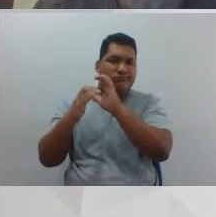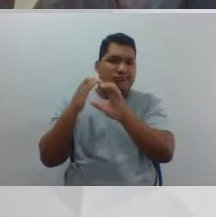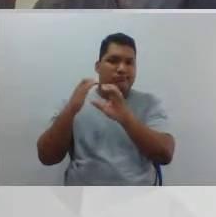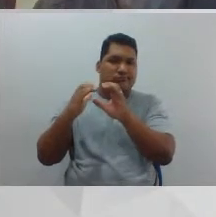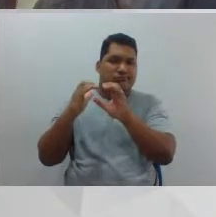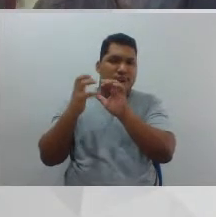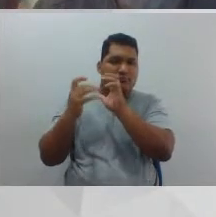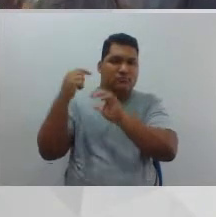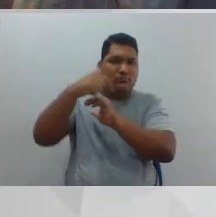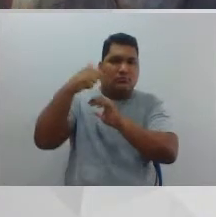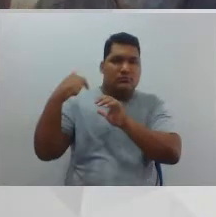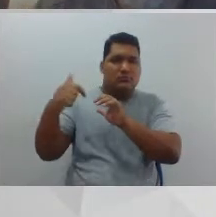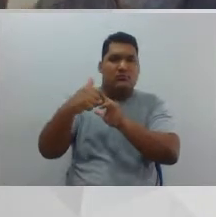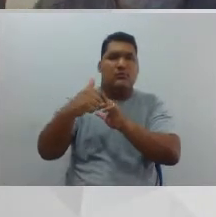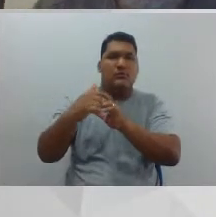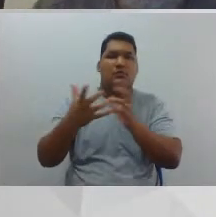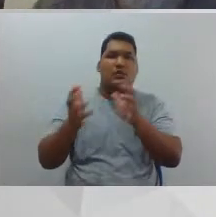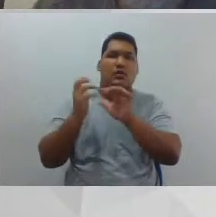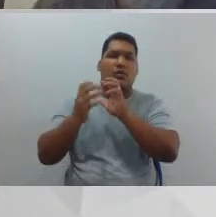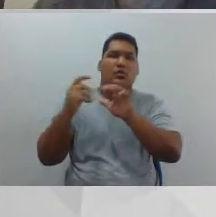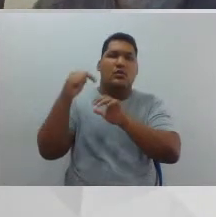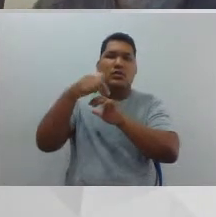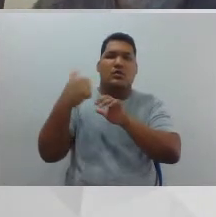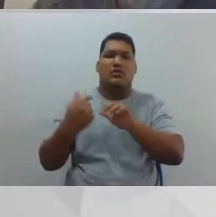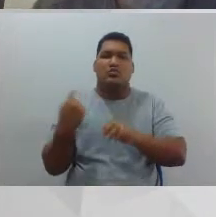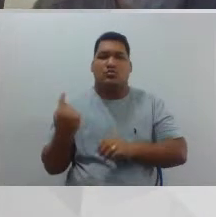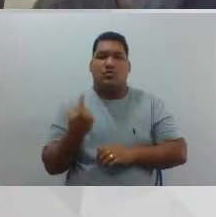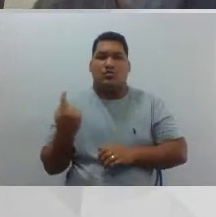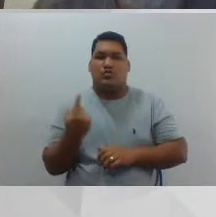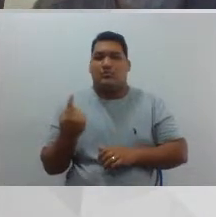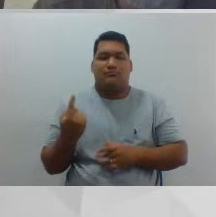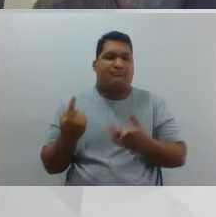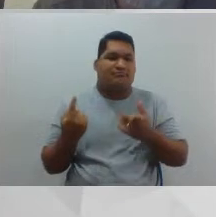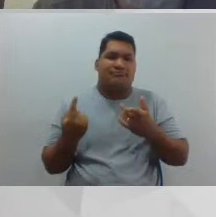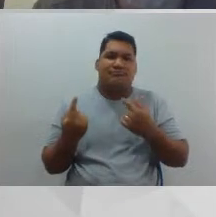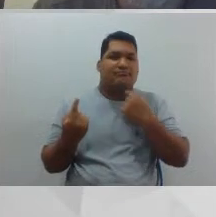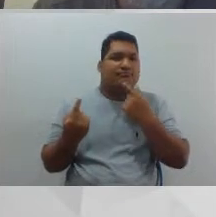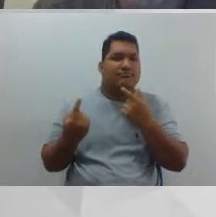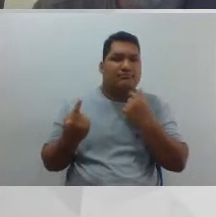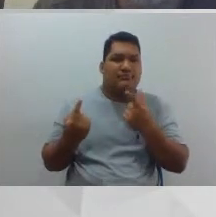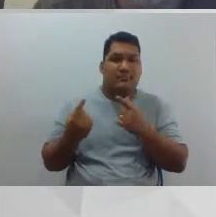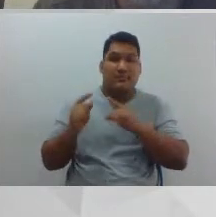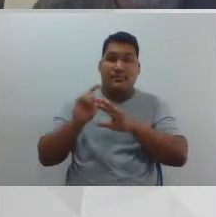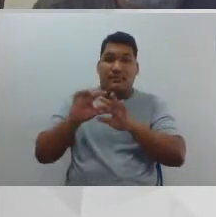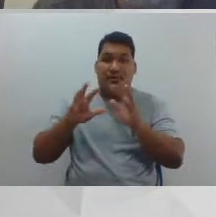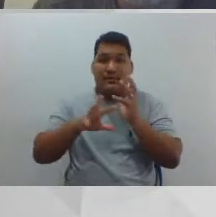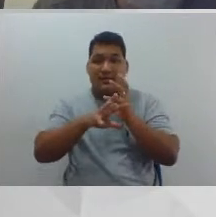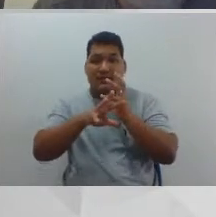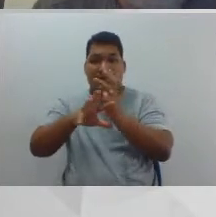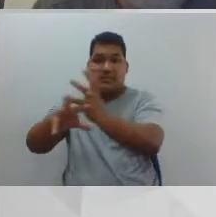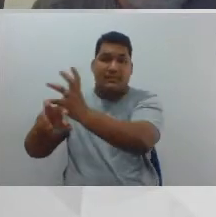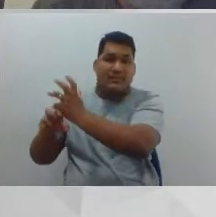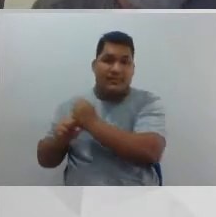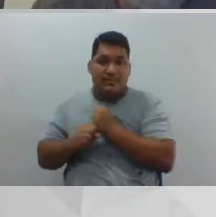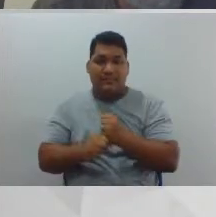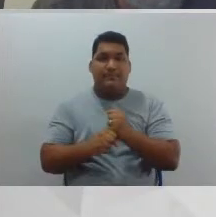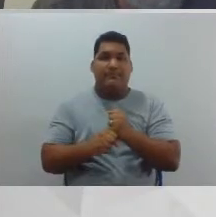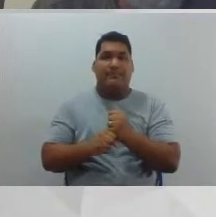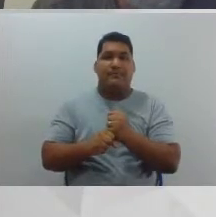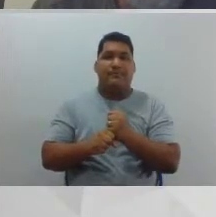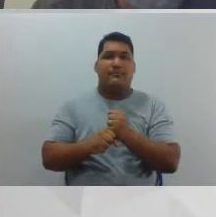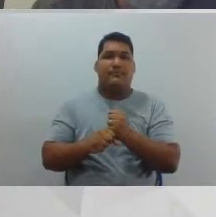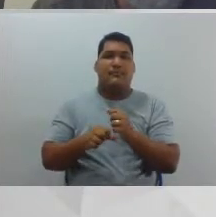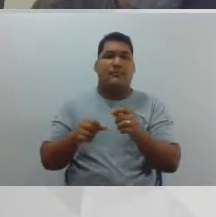não serve para muita coisa, mas milhões de neurônios conectados faz